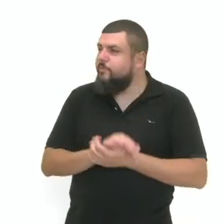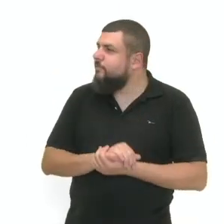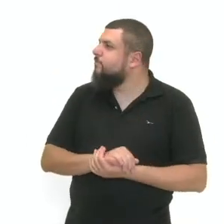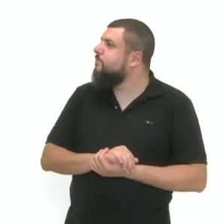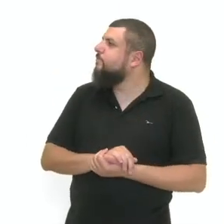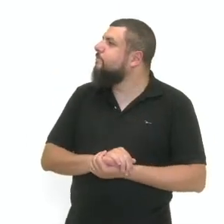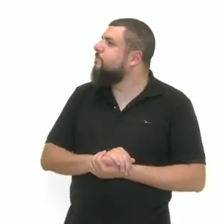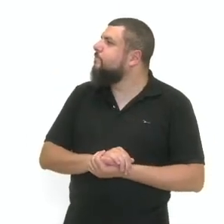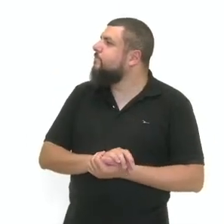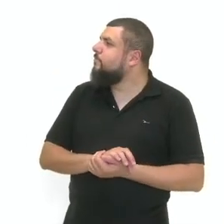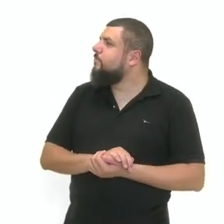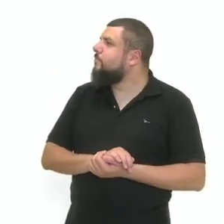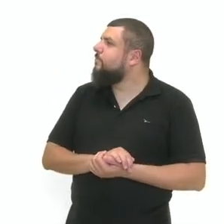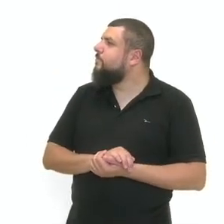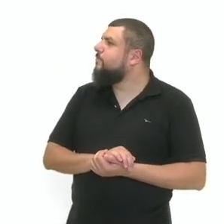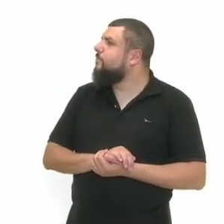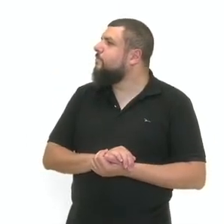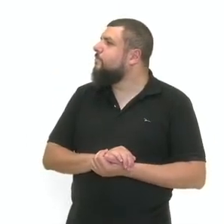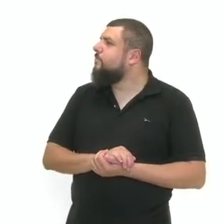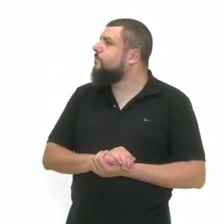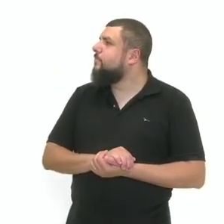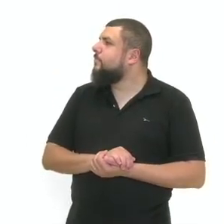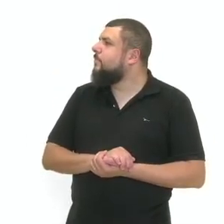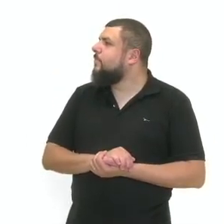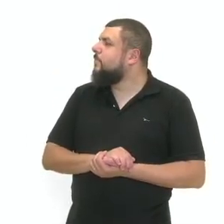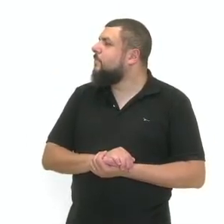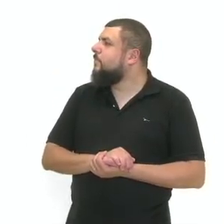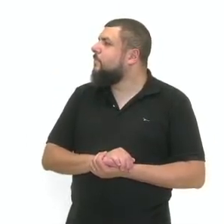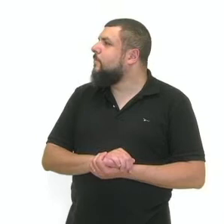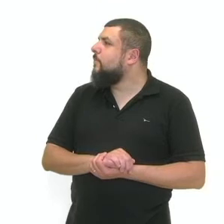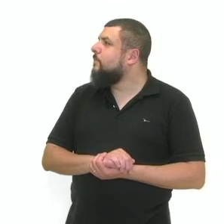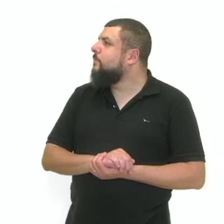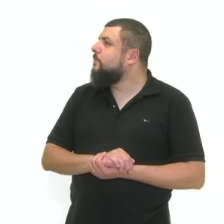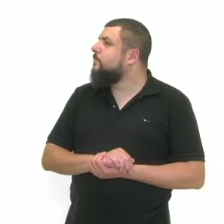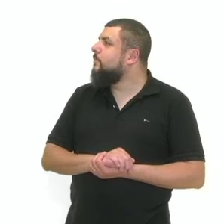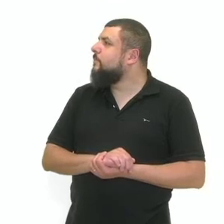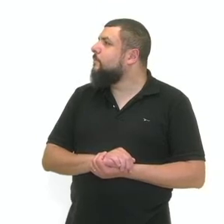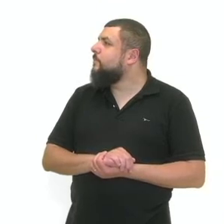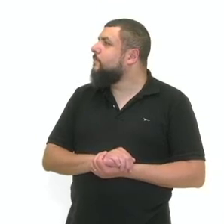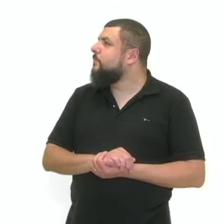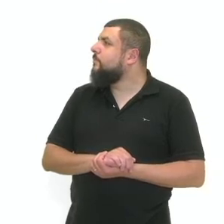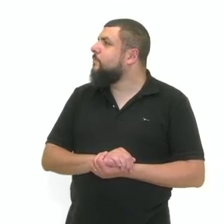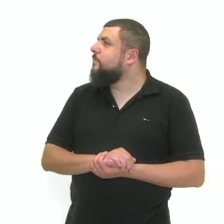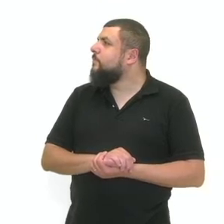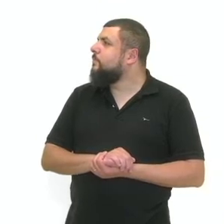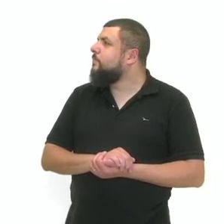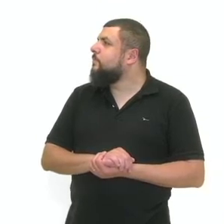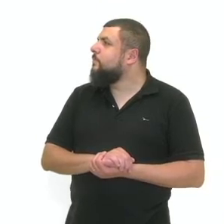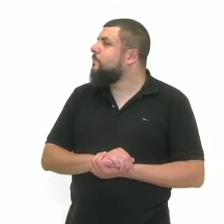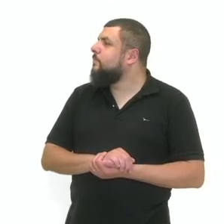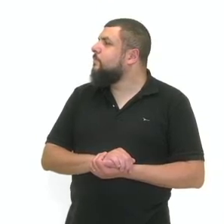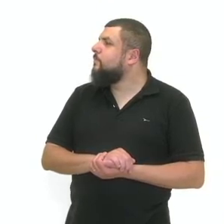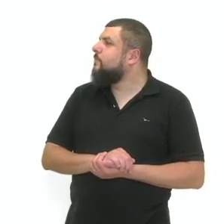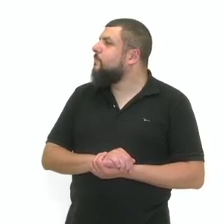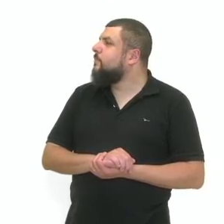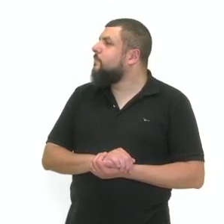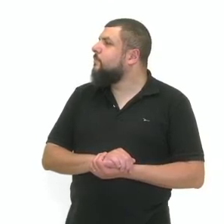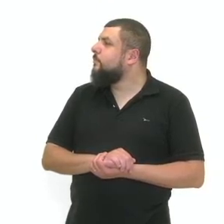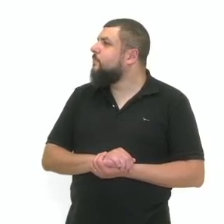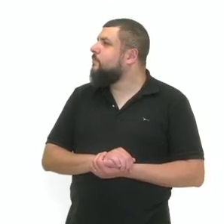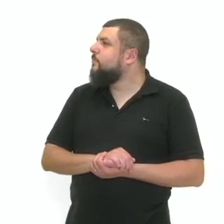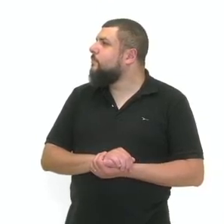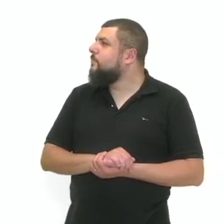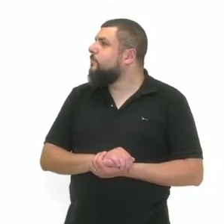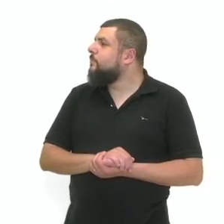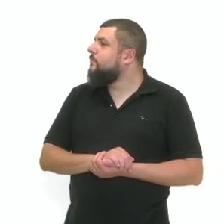8 x 7 que Me Dá Um Valor de 504 o fatorial de 3 e 6 né 3 e às vezes